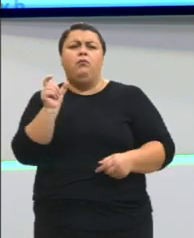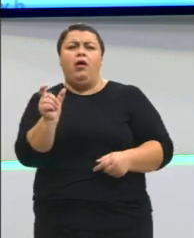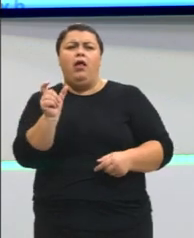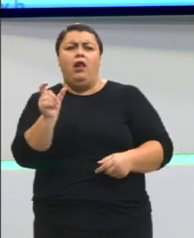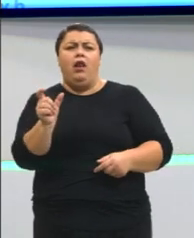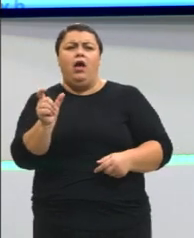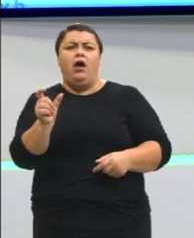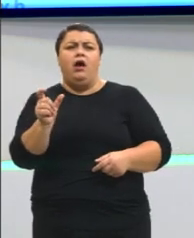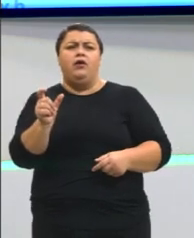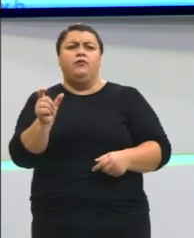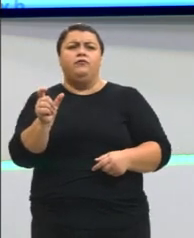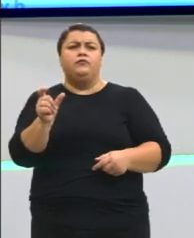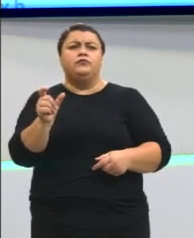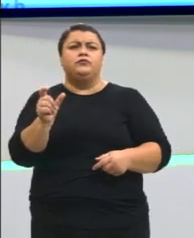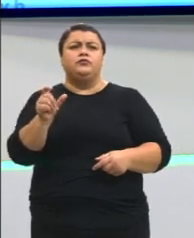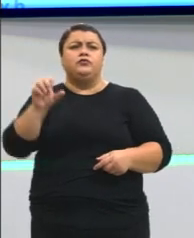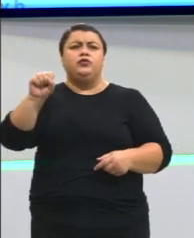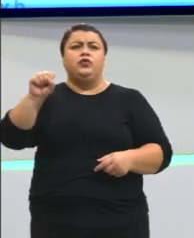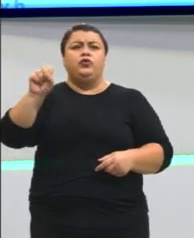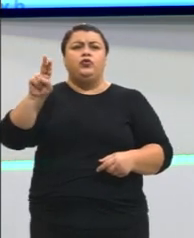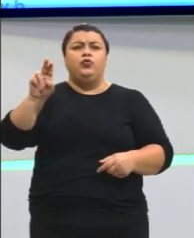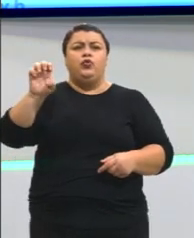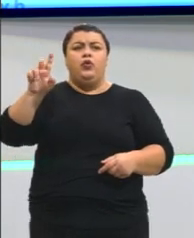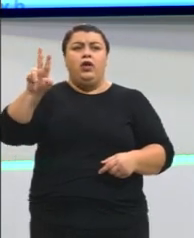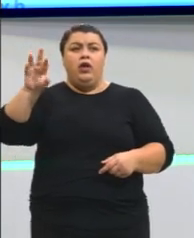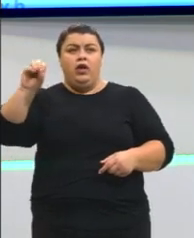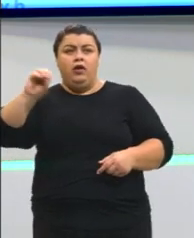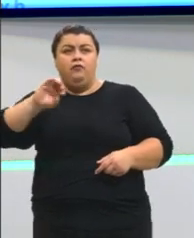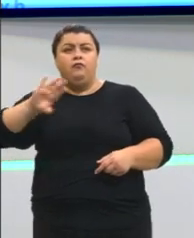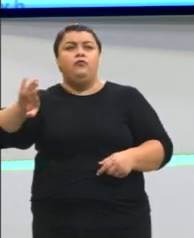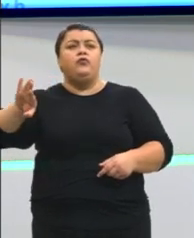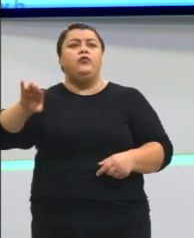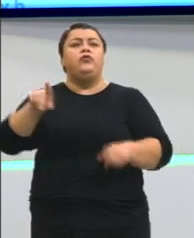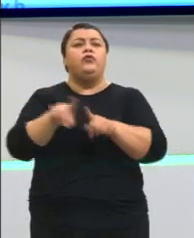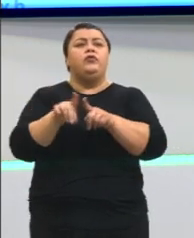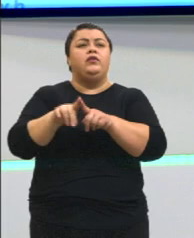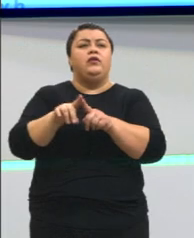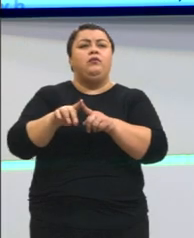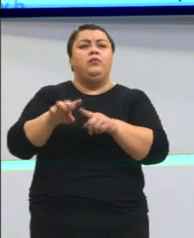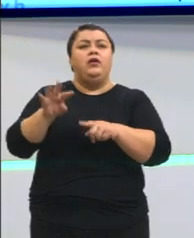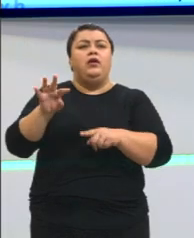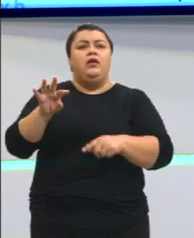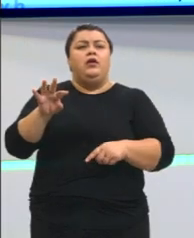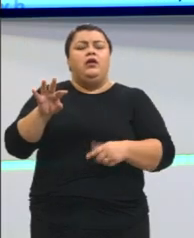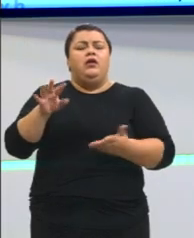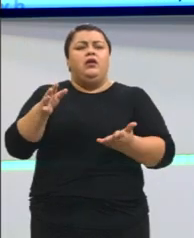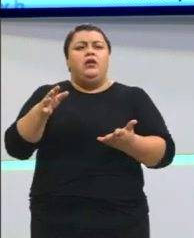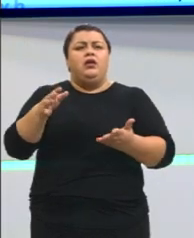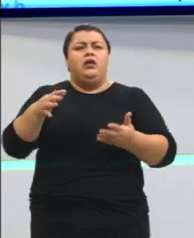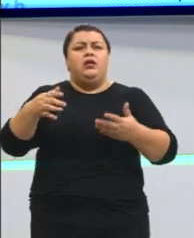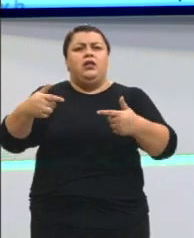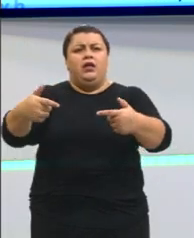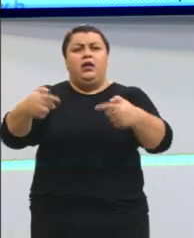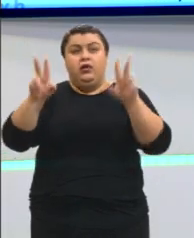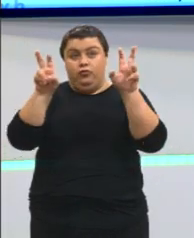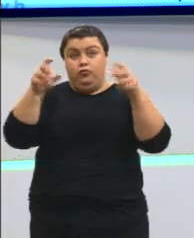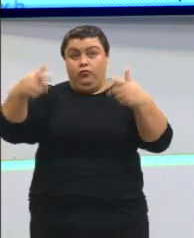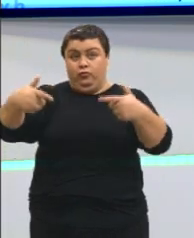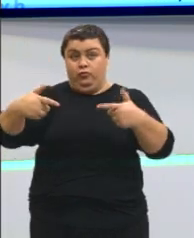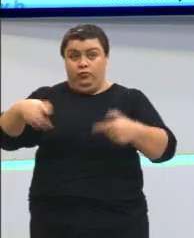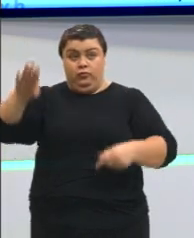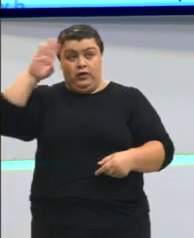palavras que vieram dos prédios e dos visigodos principalmente dentro da temática militar e a gente tem